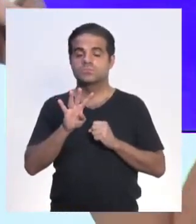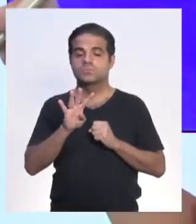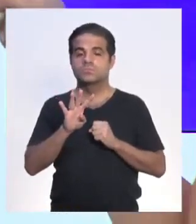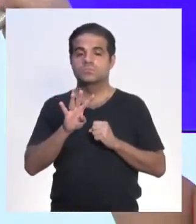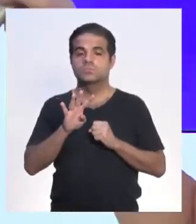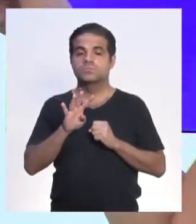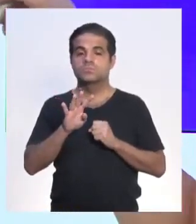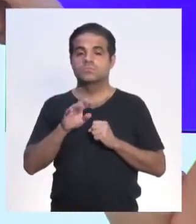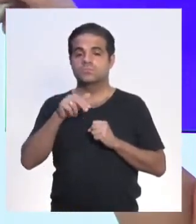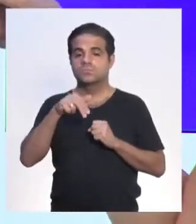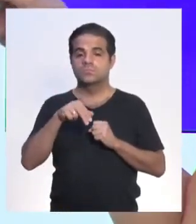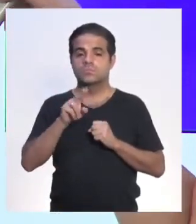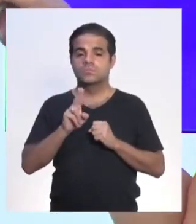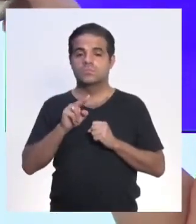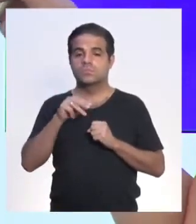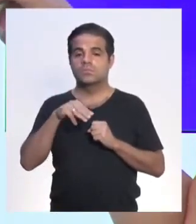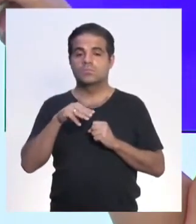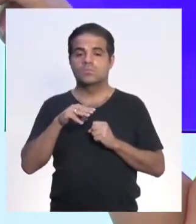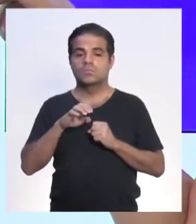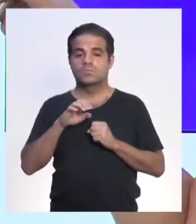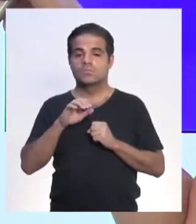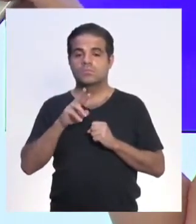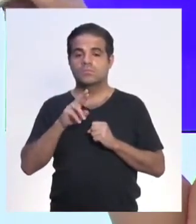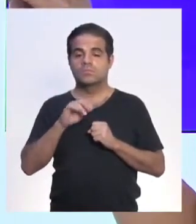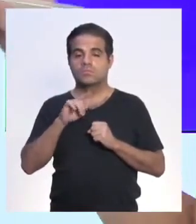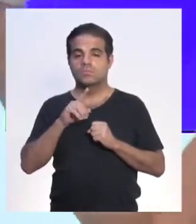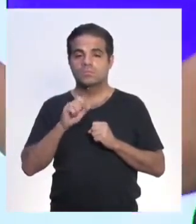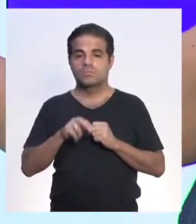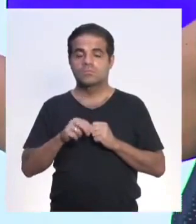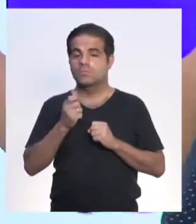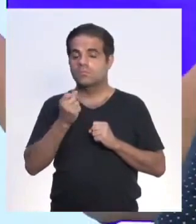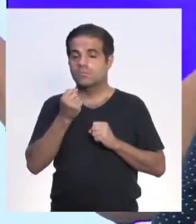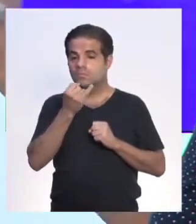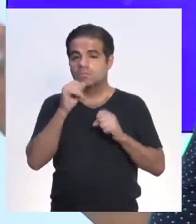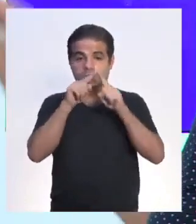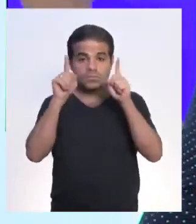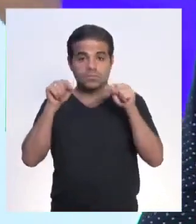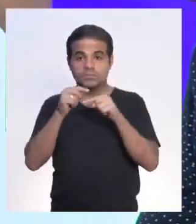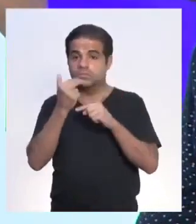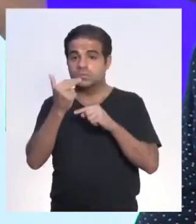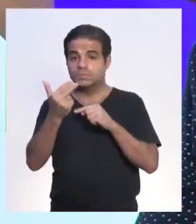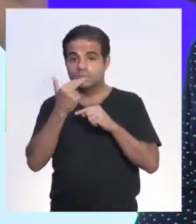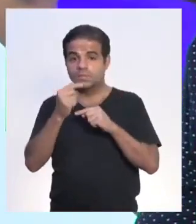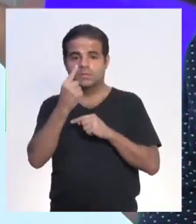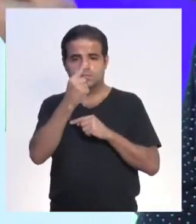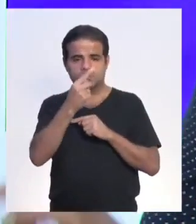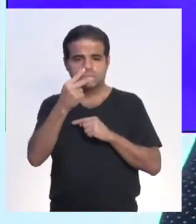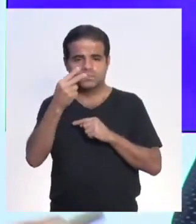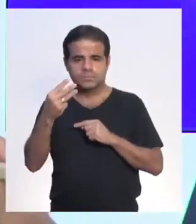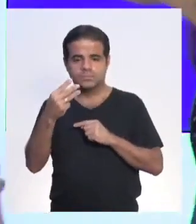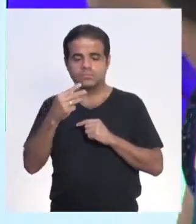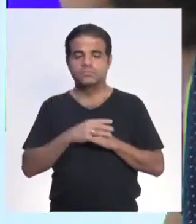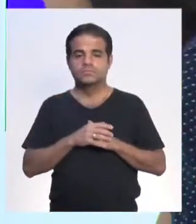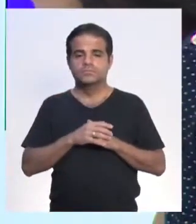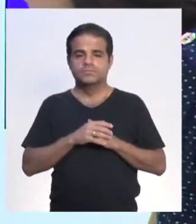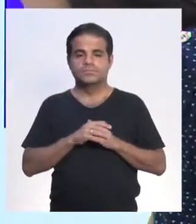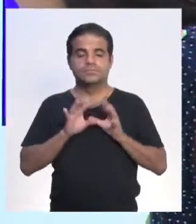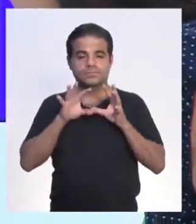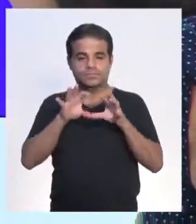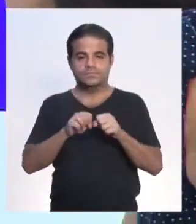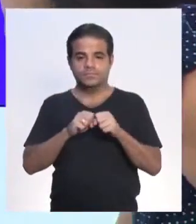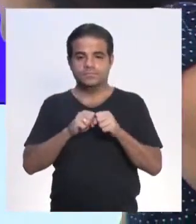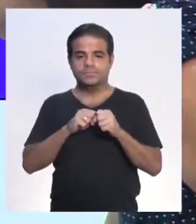No numerador, a quantidade de quadradinhos pintados. 1, 2, 3. Vou pegar